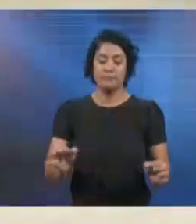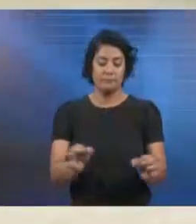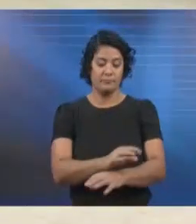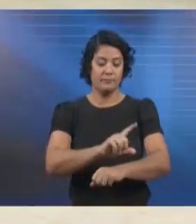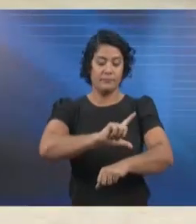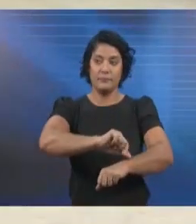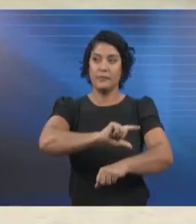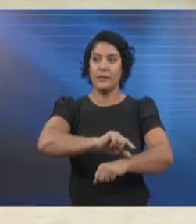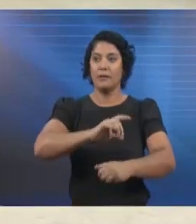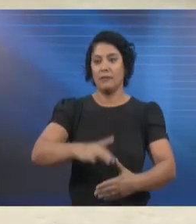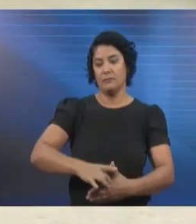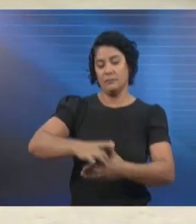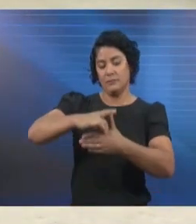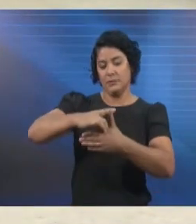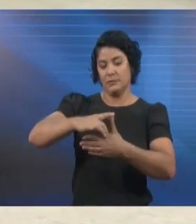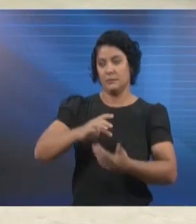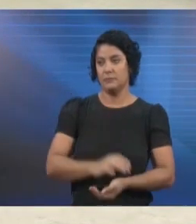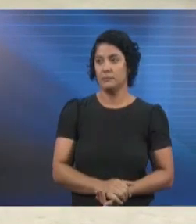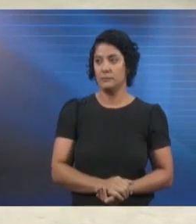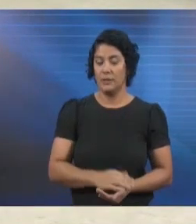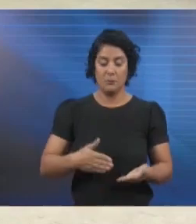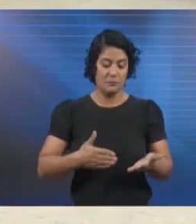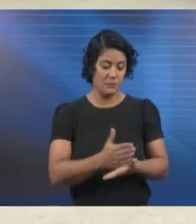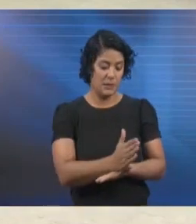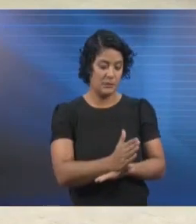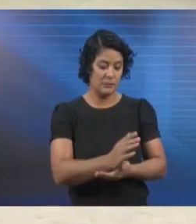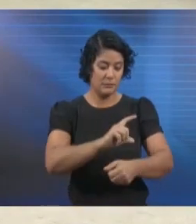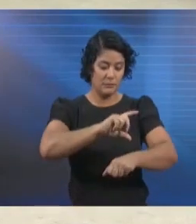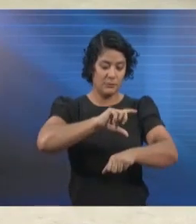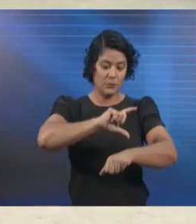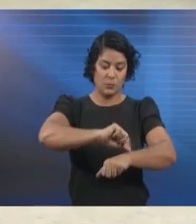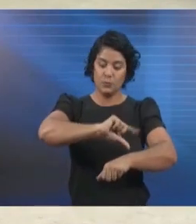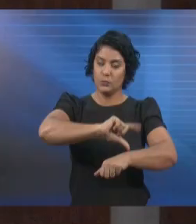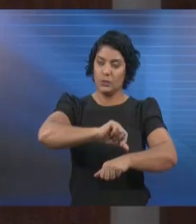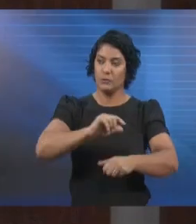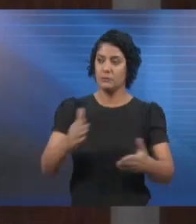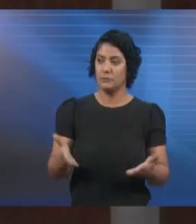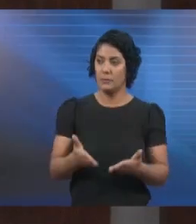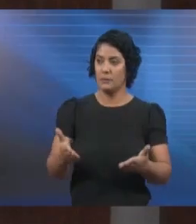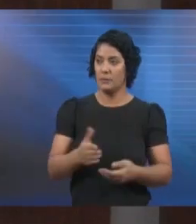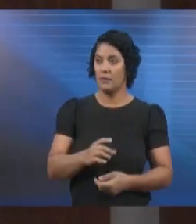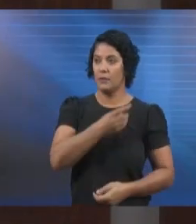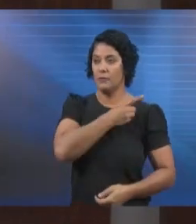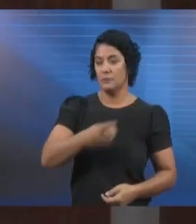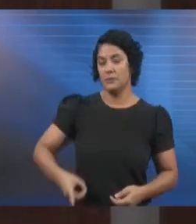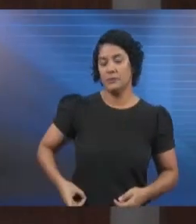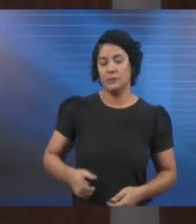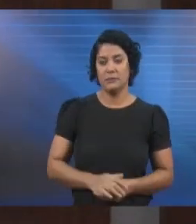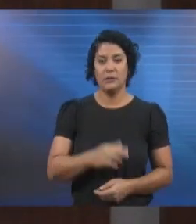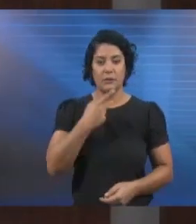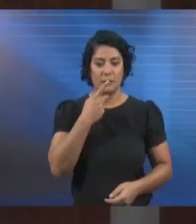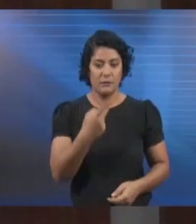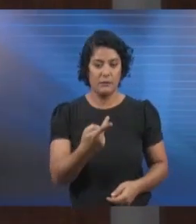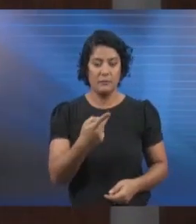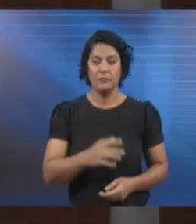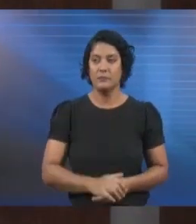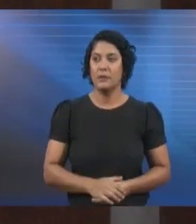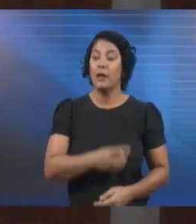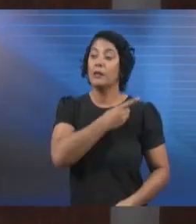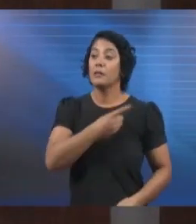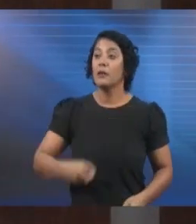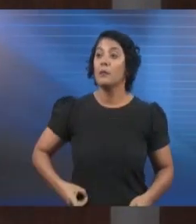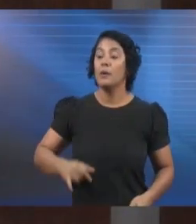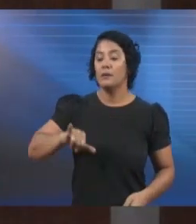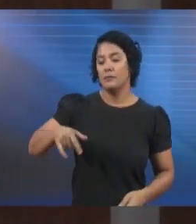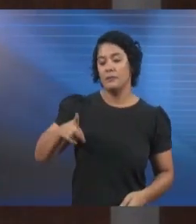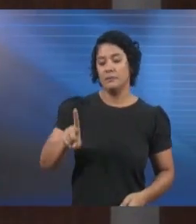assim o horário de líderes passamos ao horário destinado aos senhores deputados com a palavra o Deputado